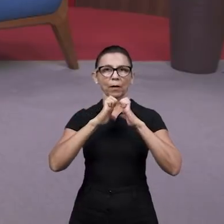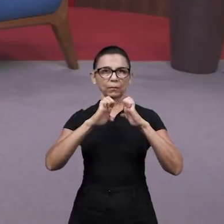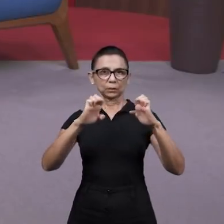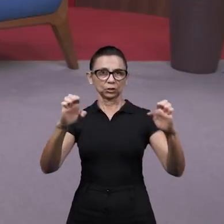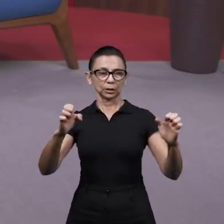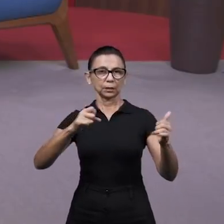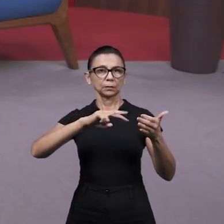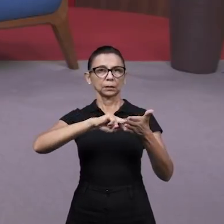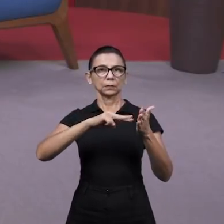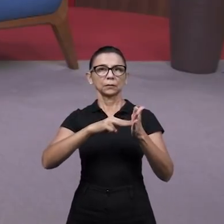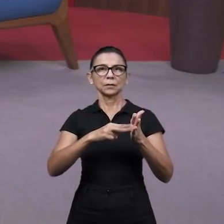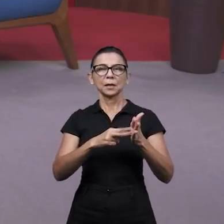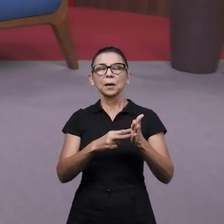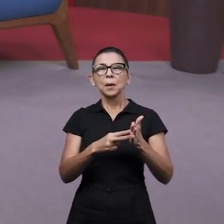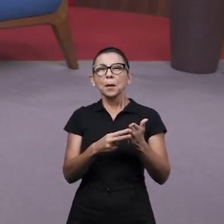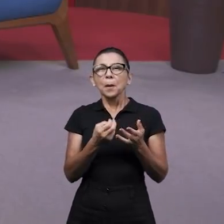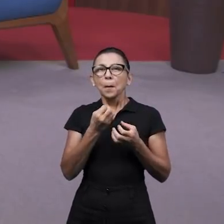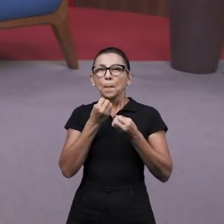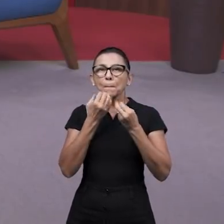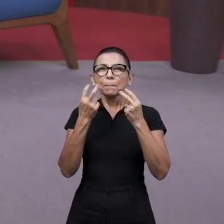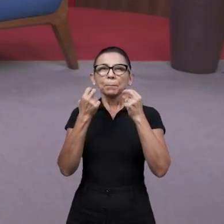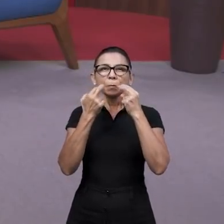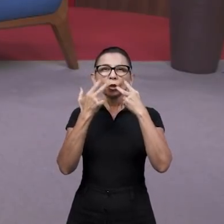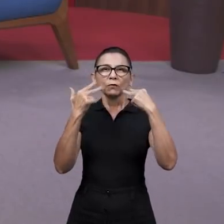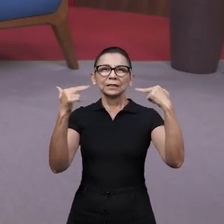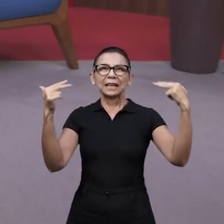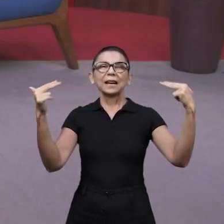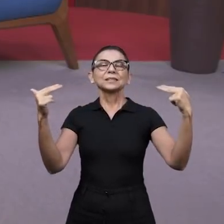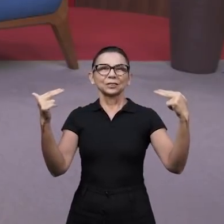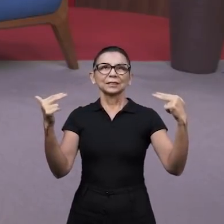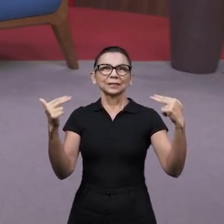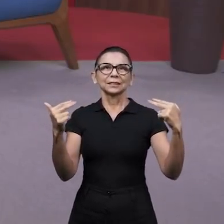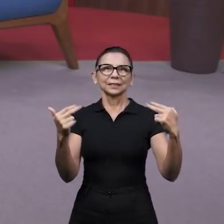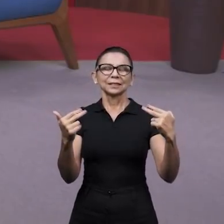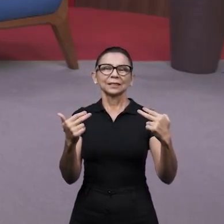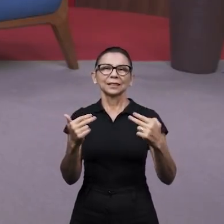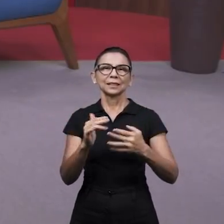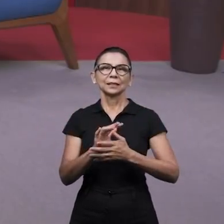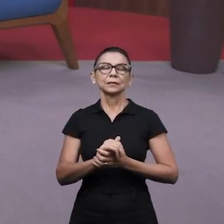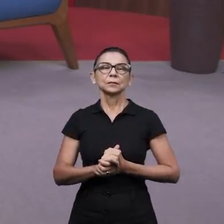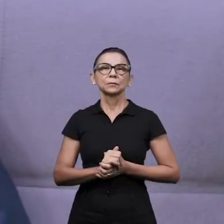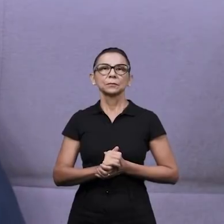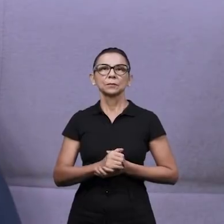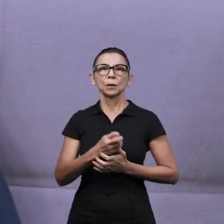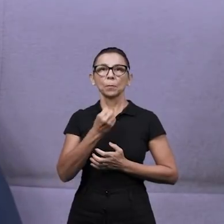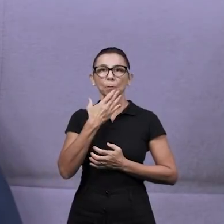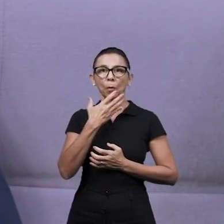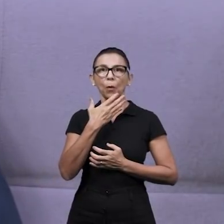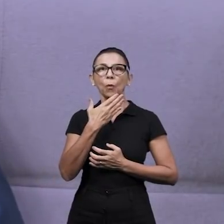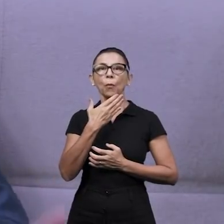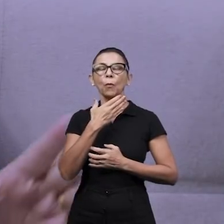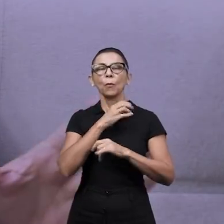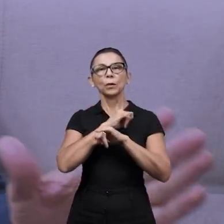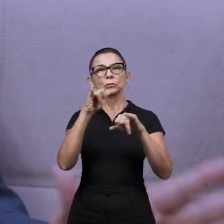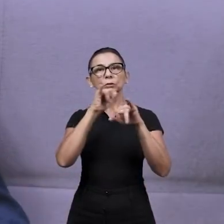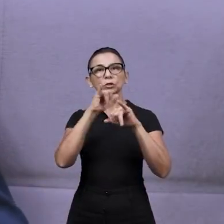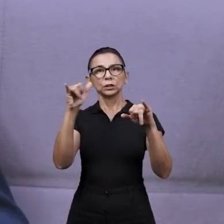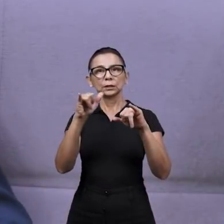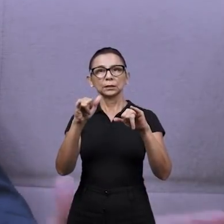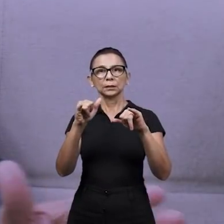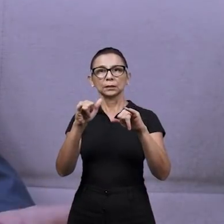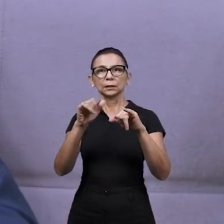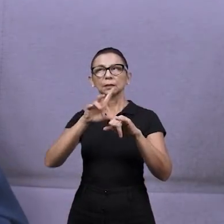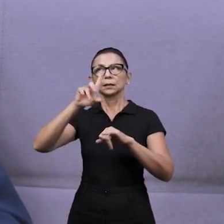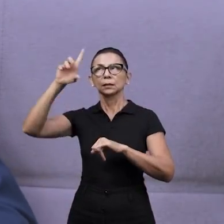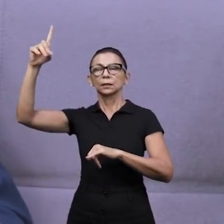novas. Então são boas notícias da parte de Deus para o homem. Então o que o Sérgio já falou